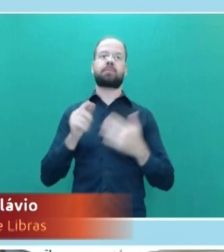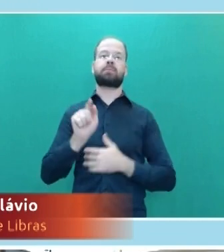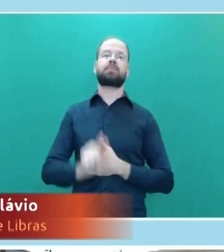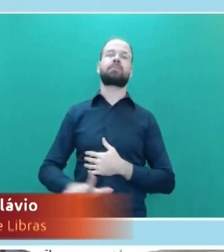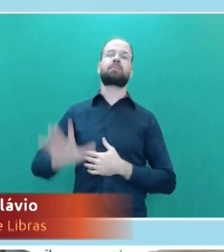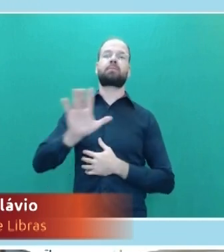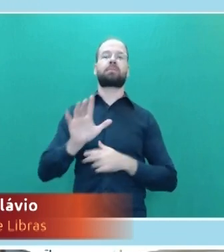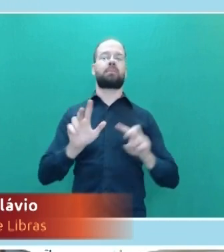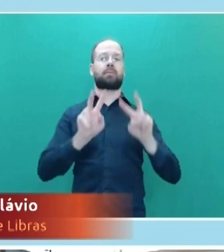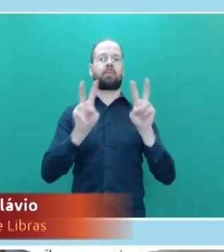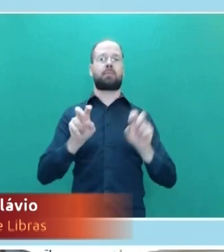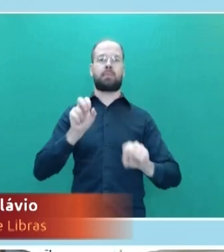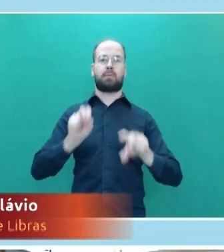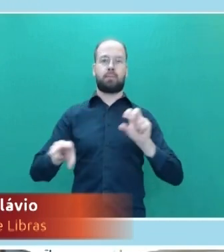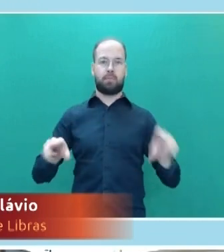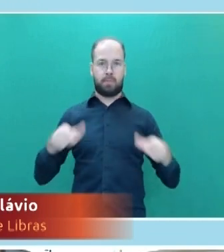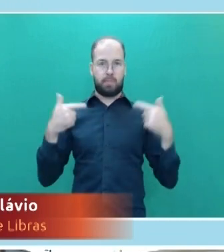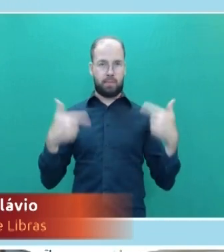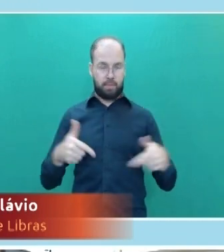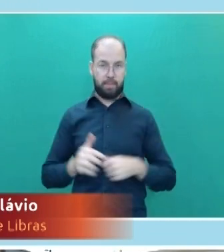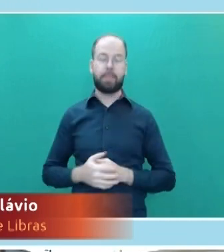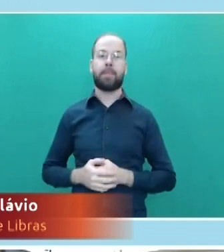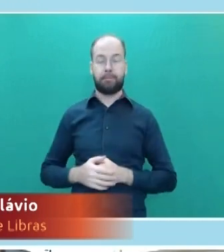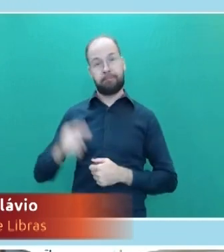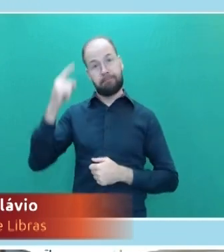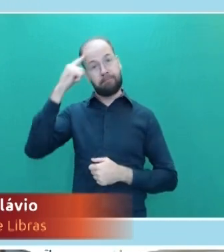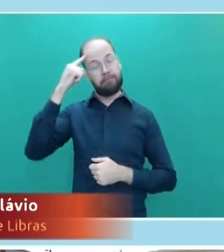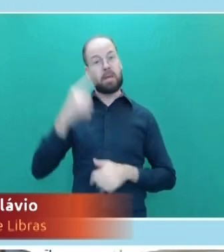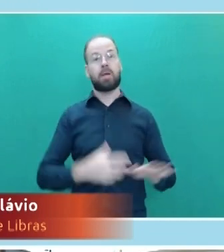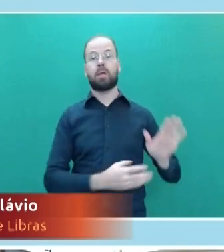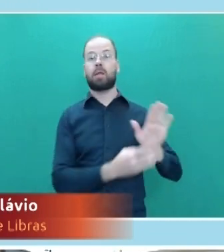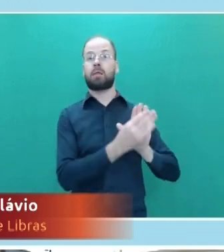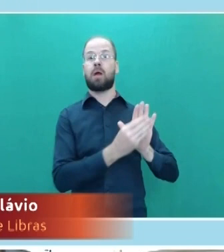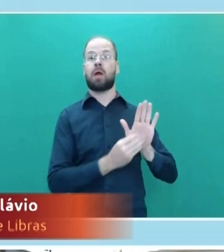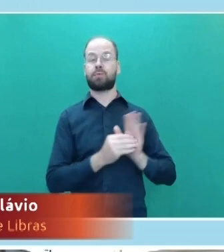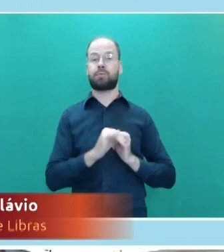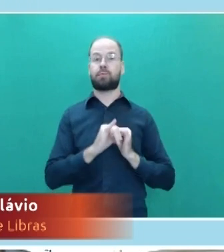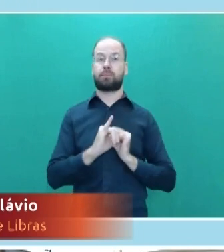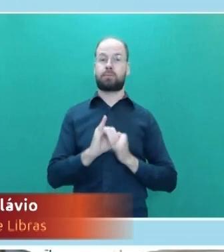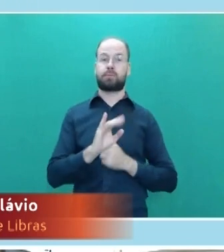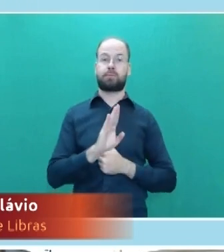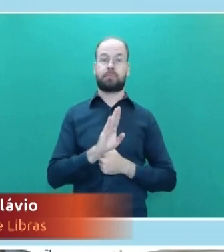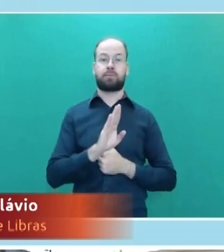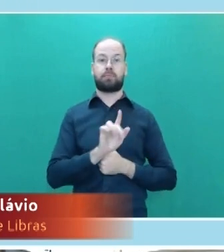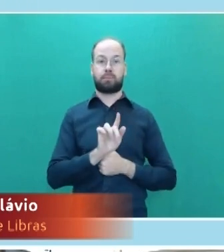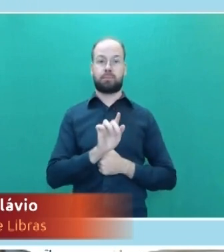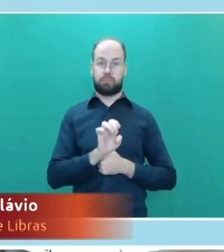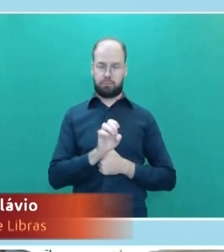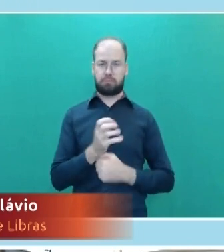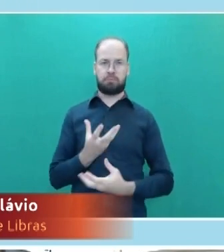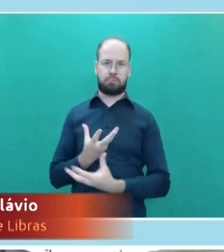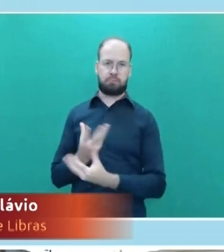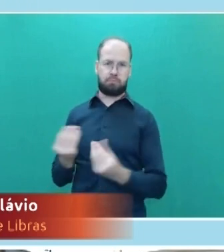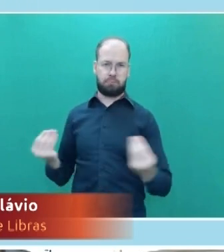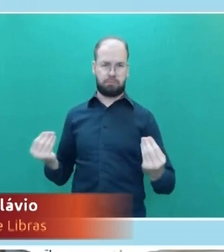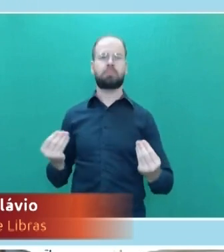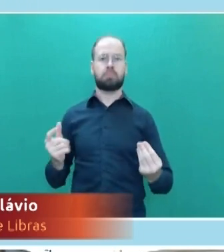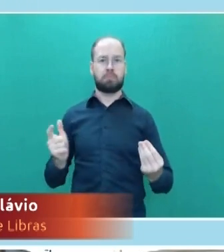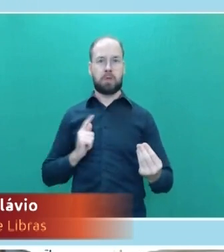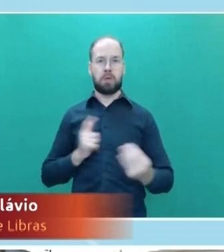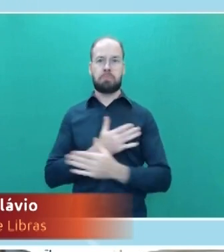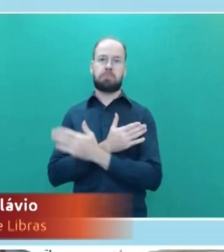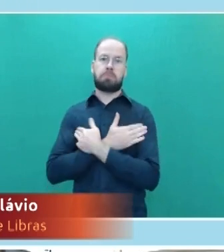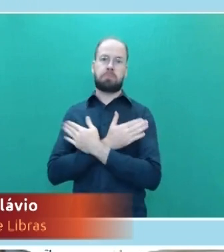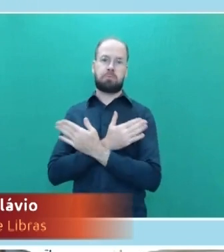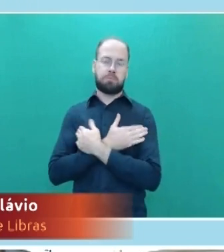trabalho. Túlio, pensando nesses dados do IBGE, né? Tanto de pessoas empregadas, dentro dessas pessoas uma parcela muito